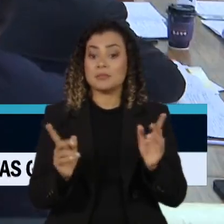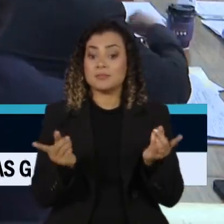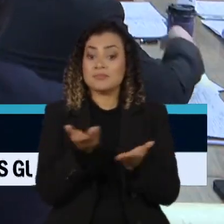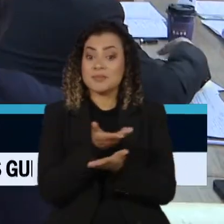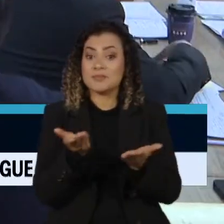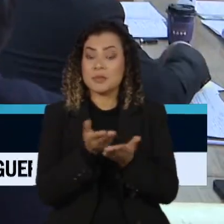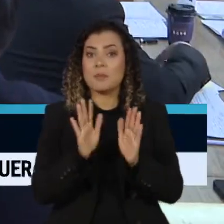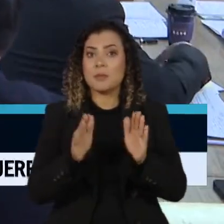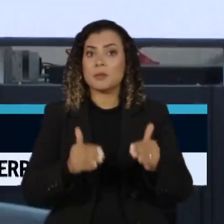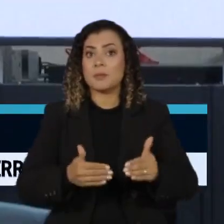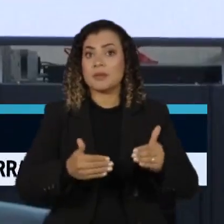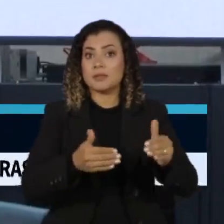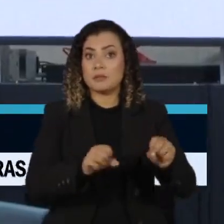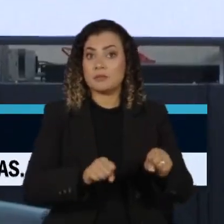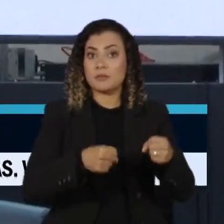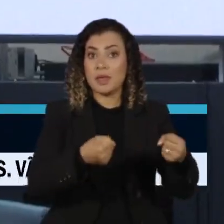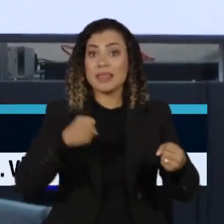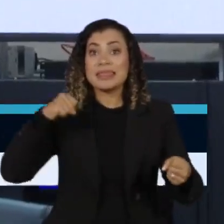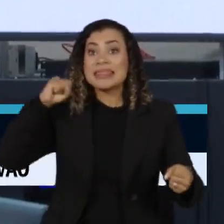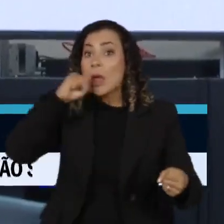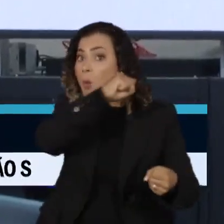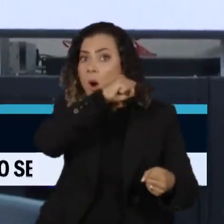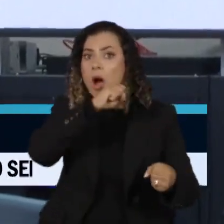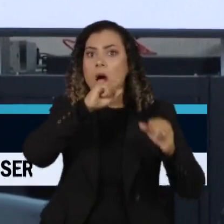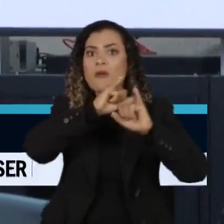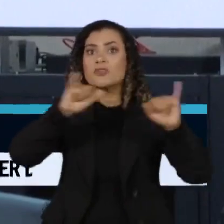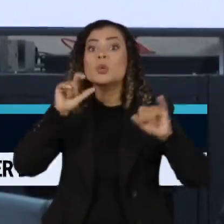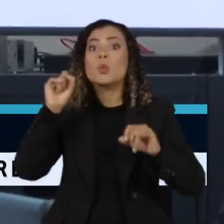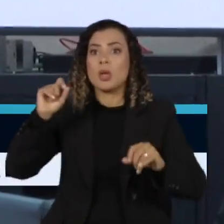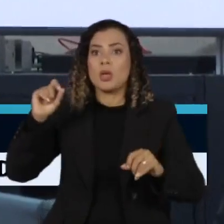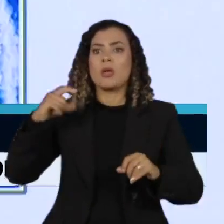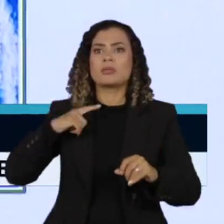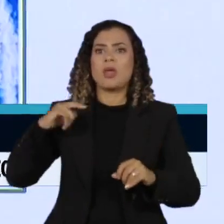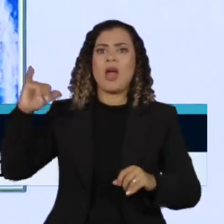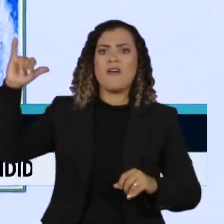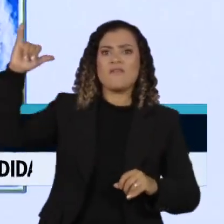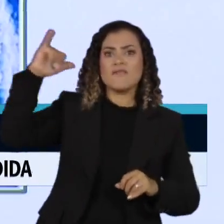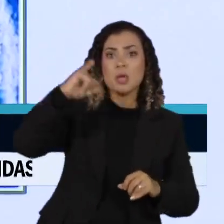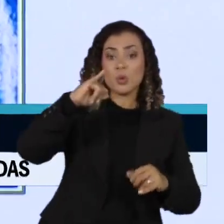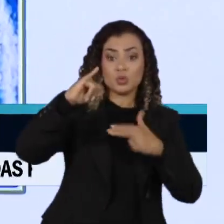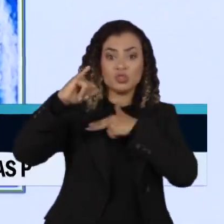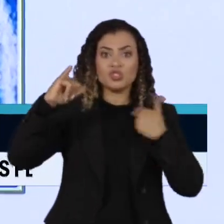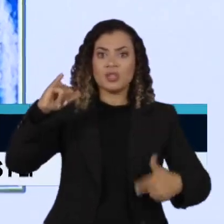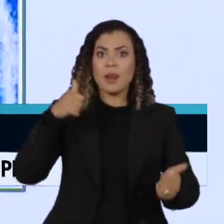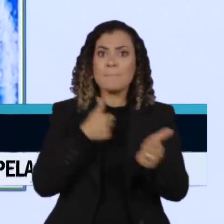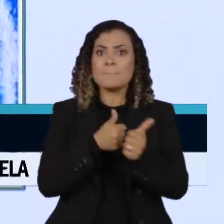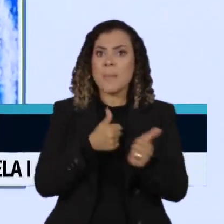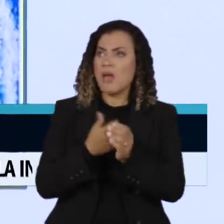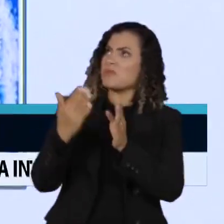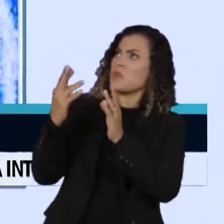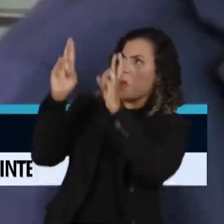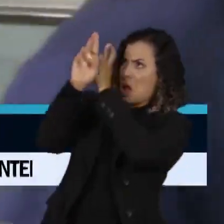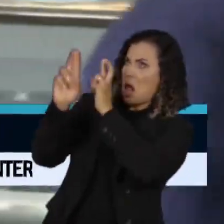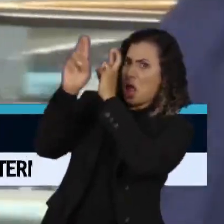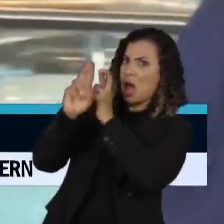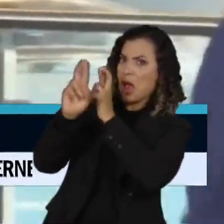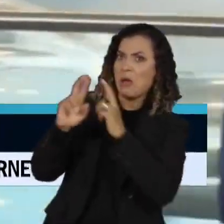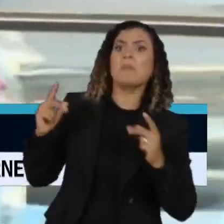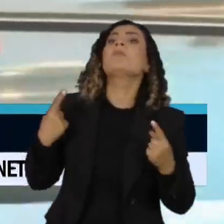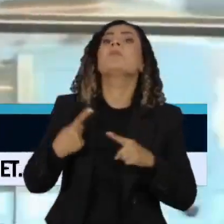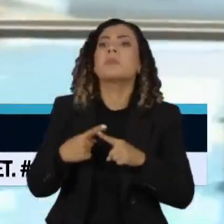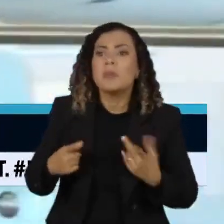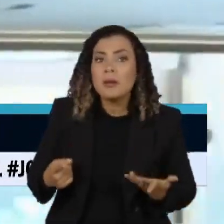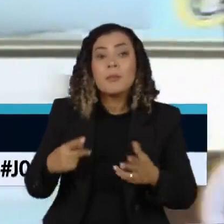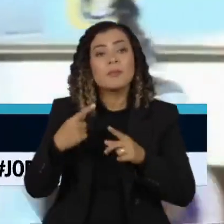o Ministério da Defesa de Taiwan divulgou que um porta-aviões chinês passou próximo ao seu território. Isso porque a presidente